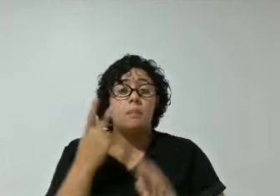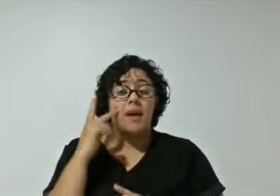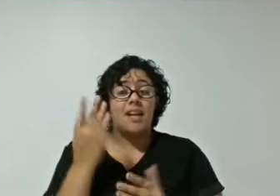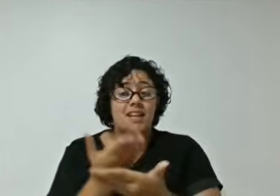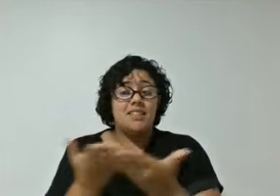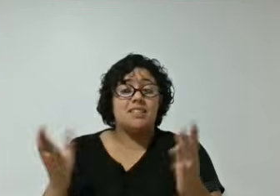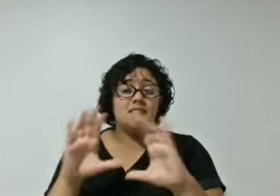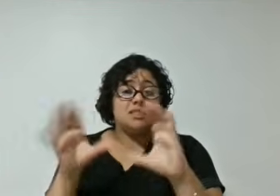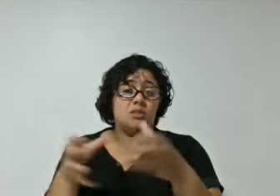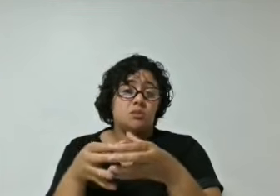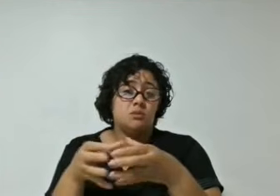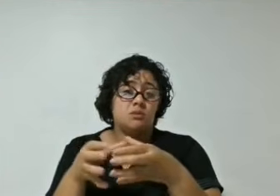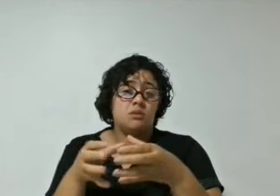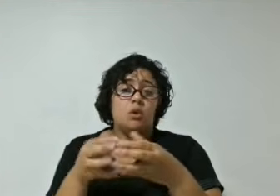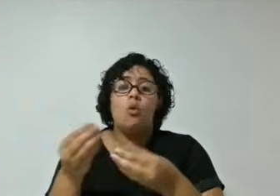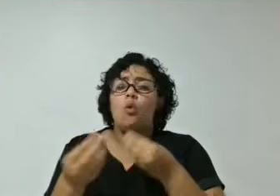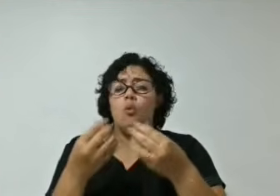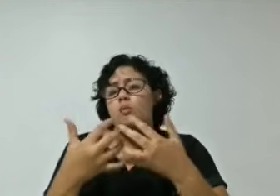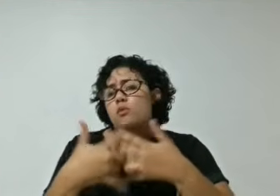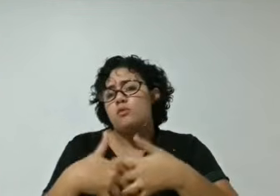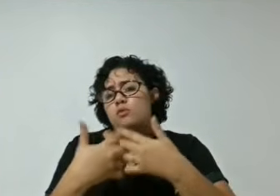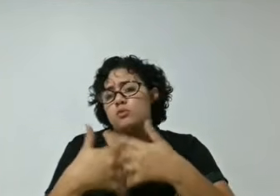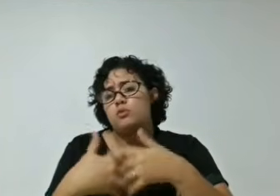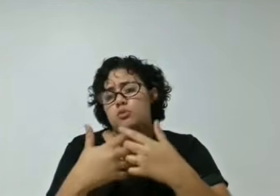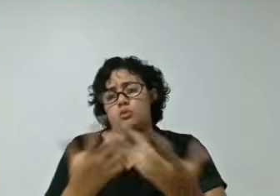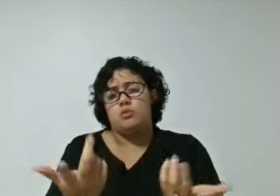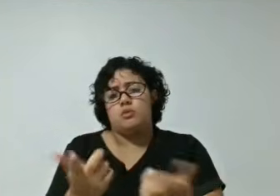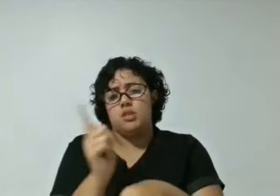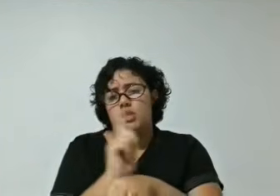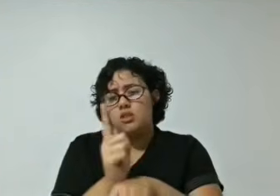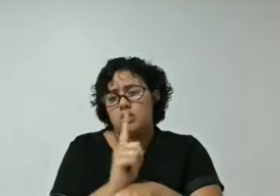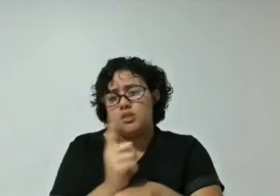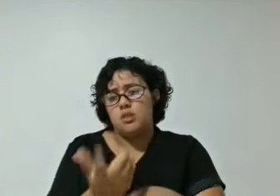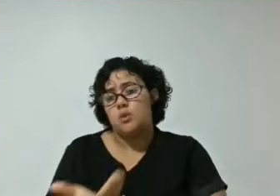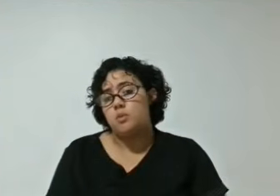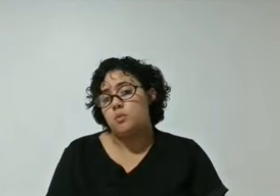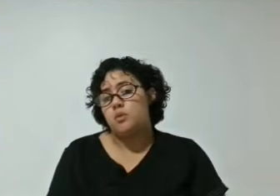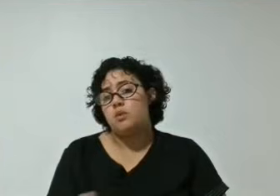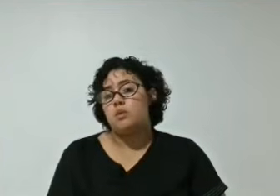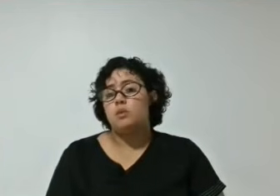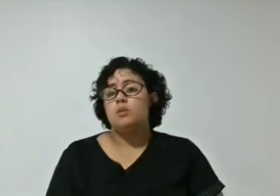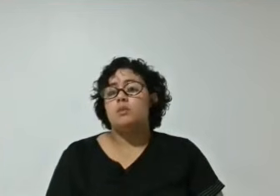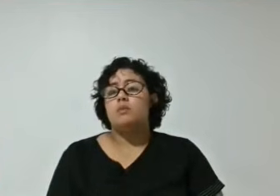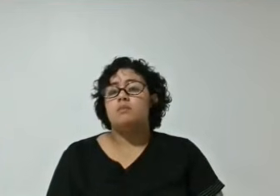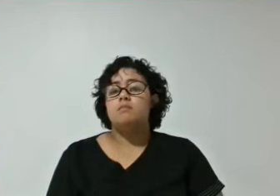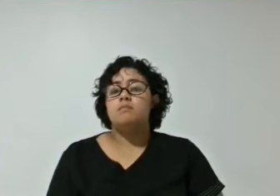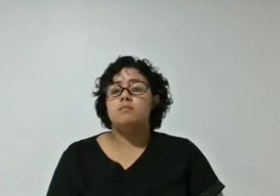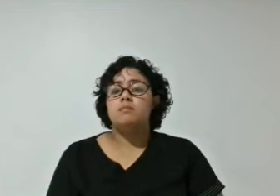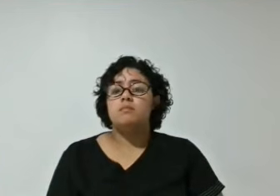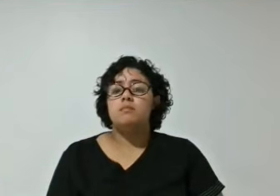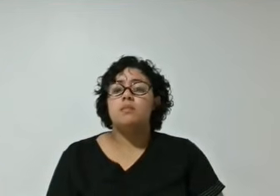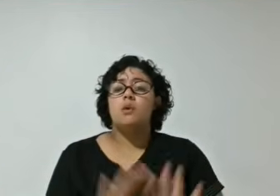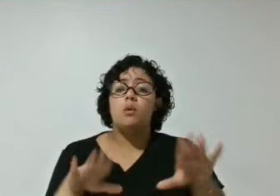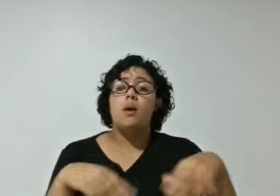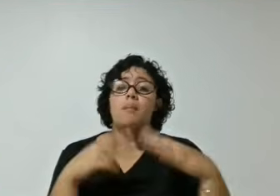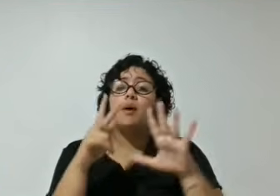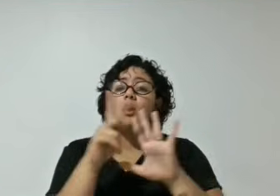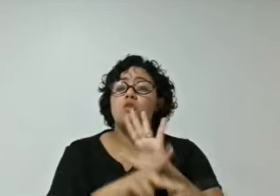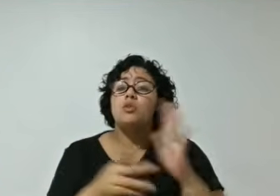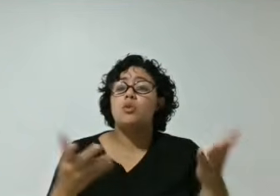público, como que eles estão sendo geridos, gestados? Continuam, alguns eu conheço, outros talvez não. Quais os projetos hoje,